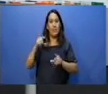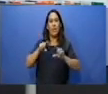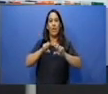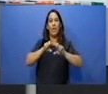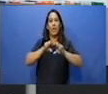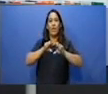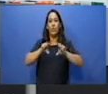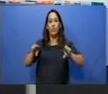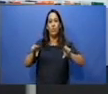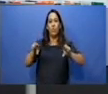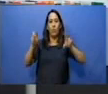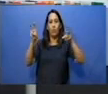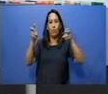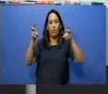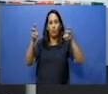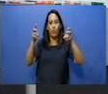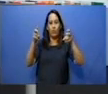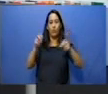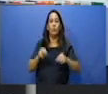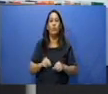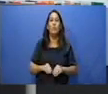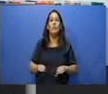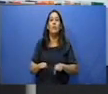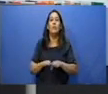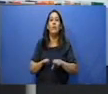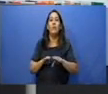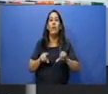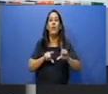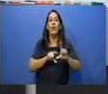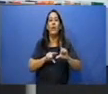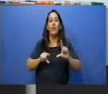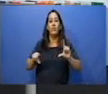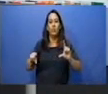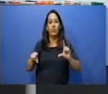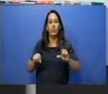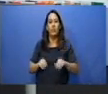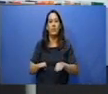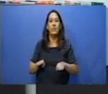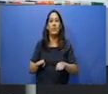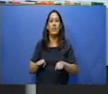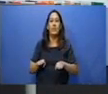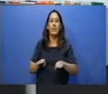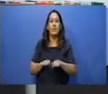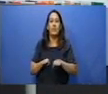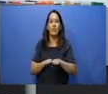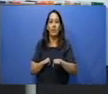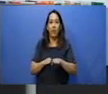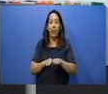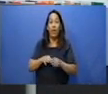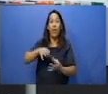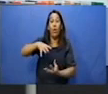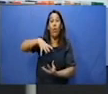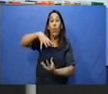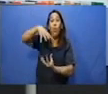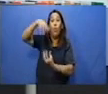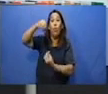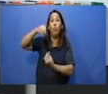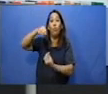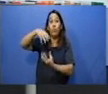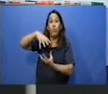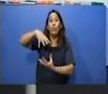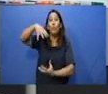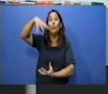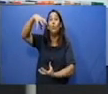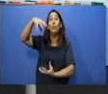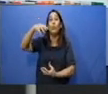o título, a foto, legenda e uma notícia sobre um ovo de Páscoa gigante. Agora você